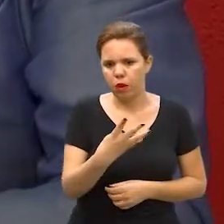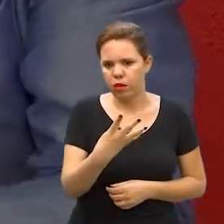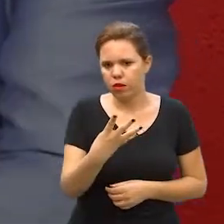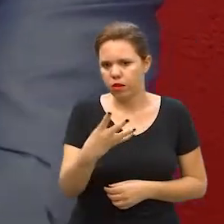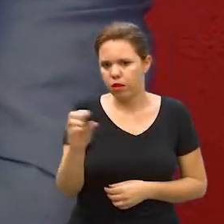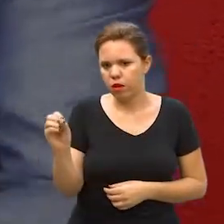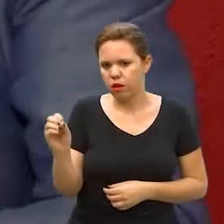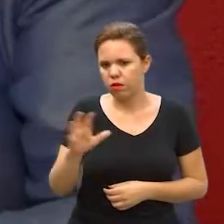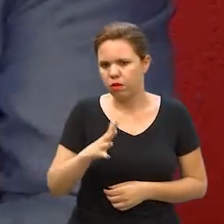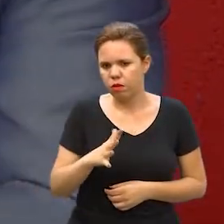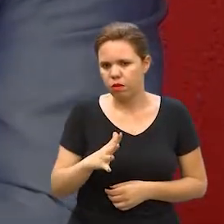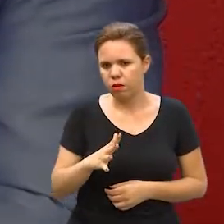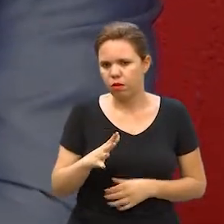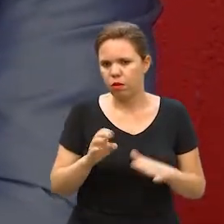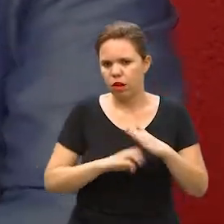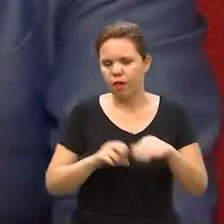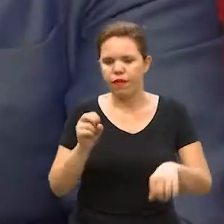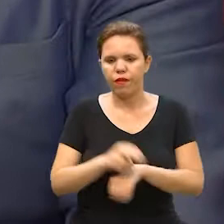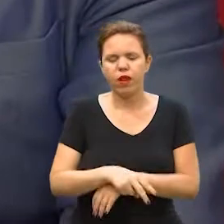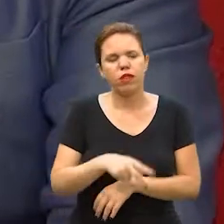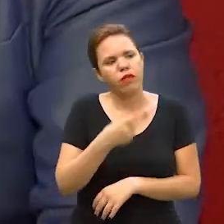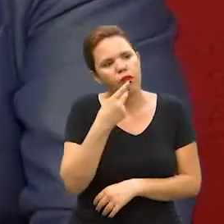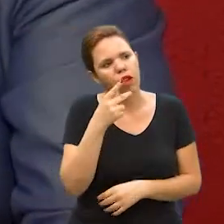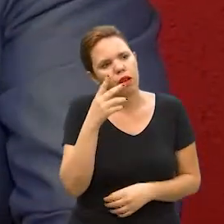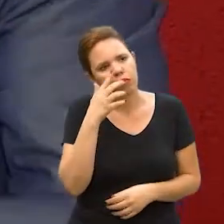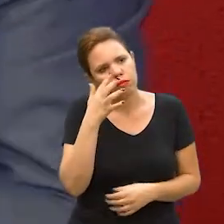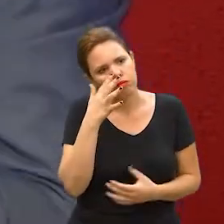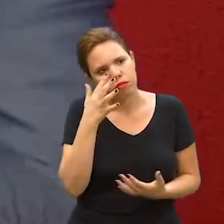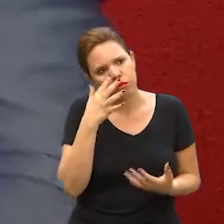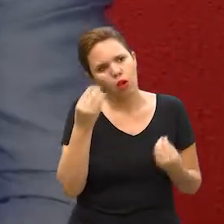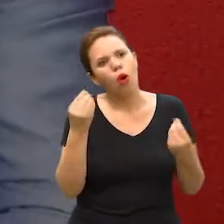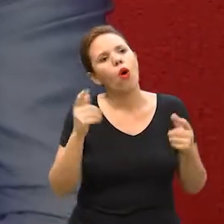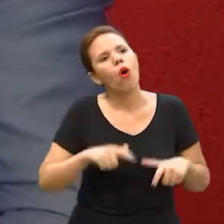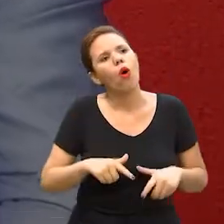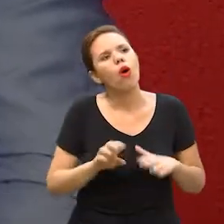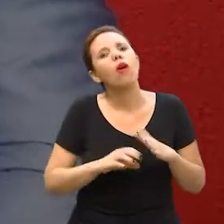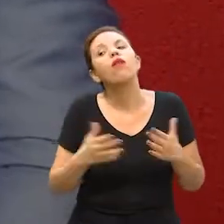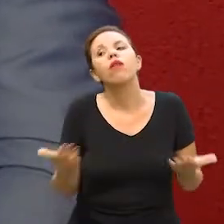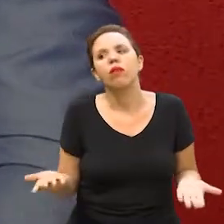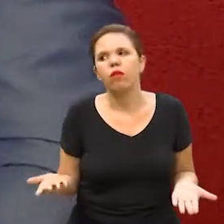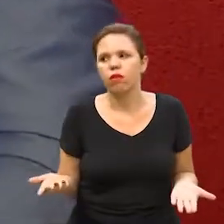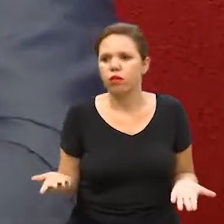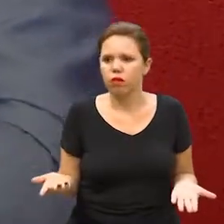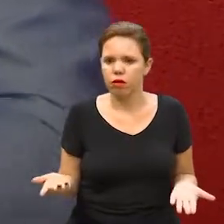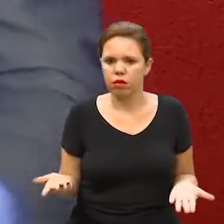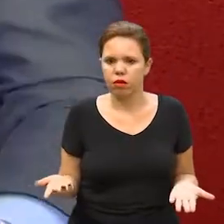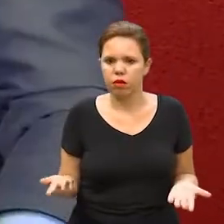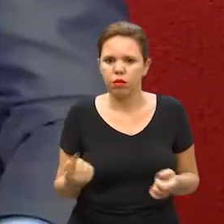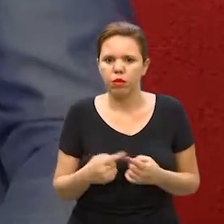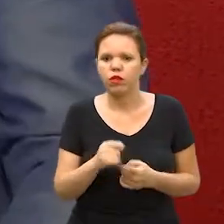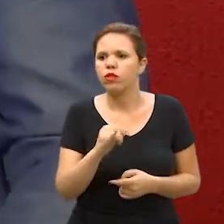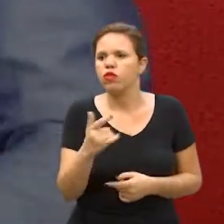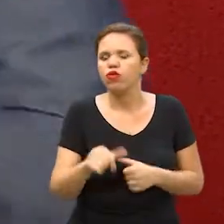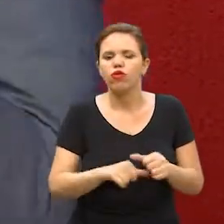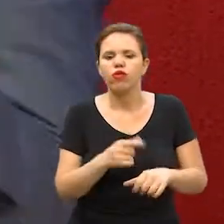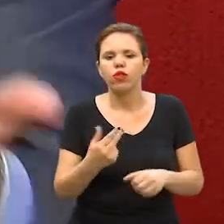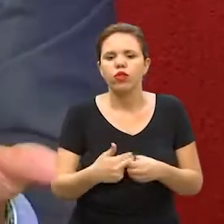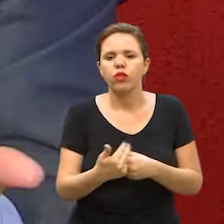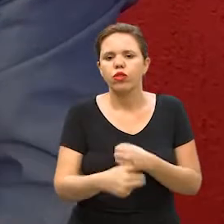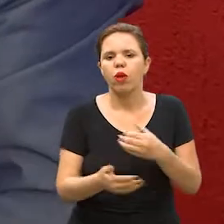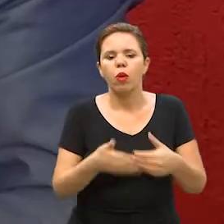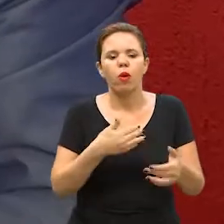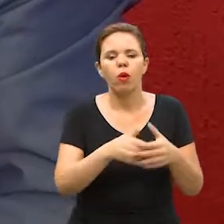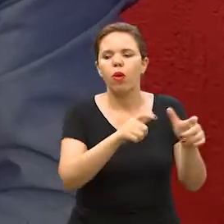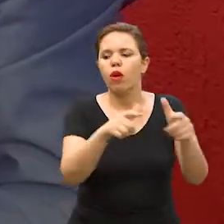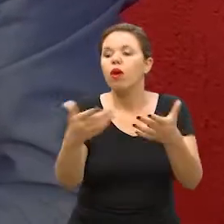31.400, quase 31.400 empregos, aí você fala, pô, mas onde estão essas empresas? Porque se não tivesse impacto do Unicamp, elas podiam estar em qualquer